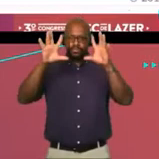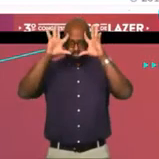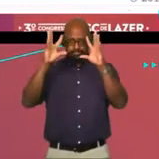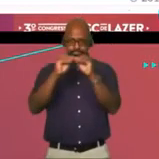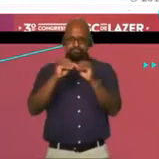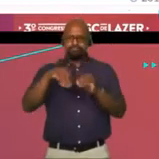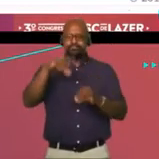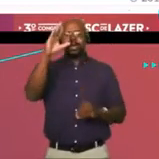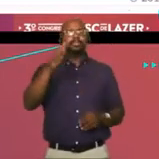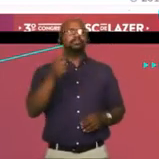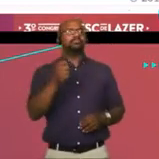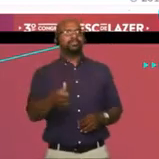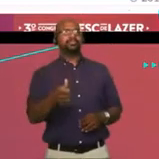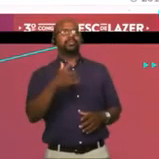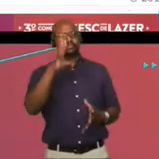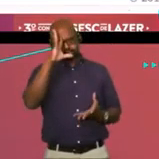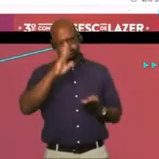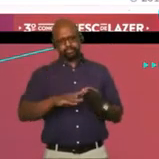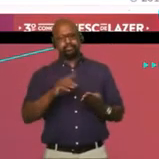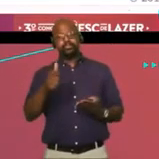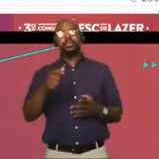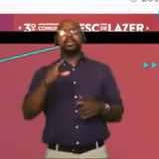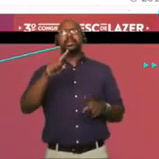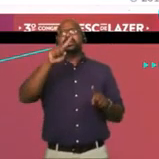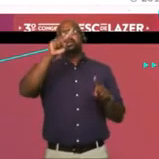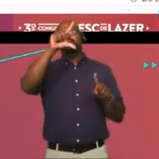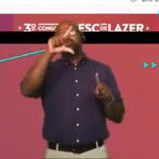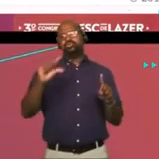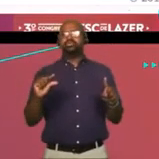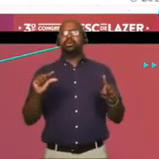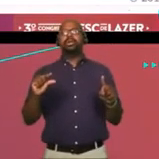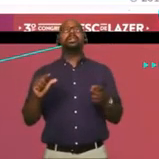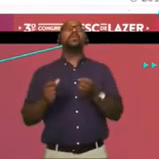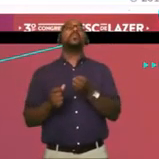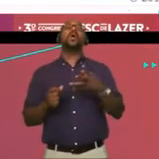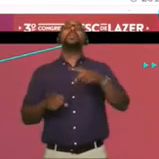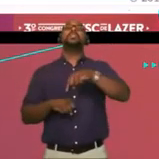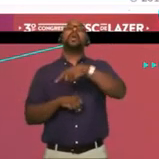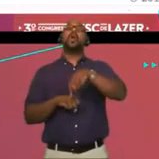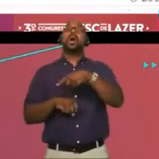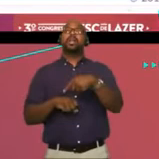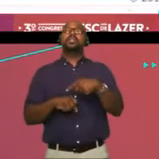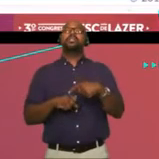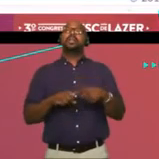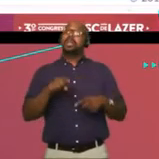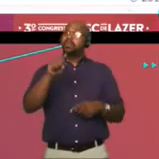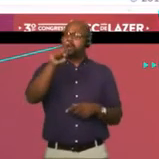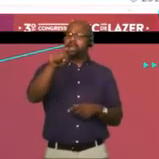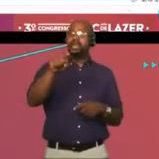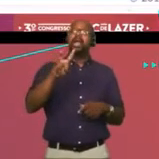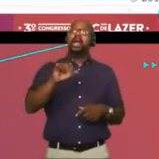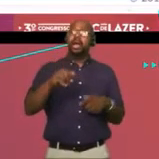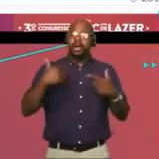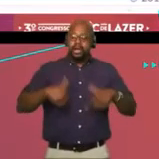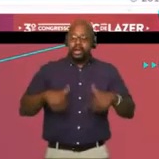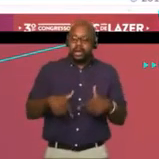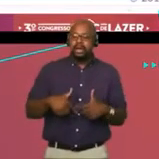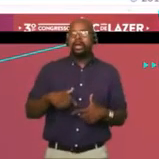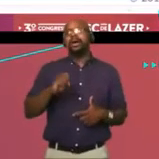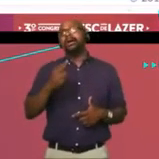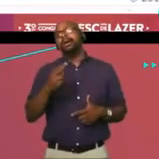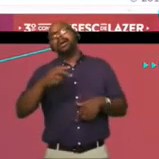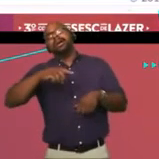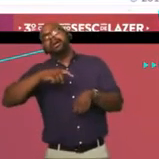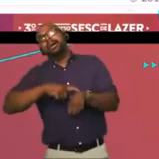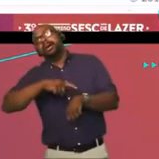mais do que mil palavras não houve uma queda brusca da quantidade de horas que você vai trabalhar ou da quantidade